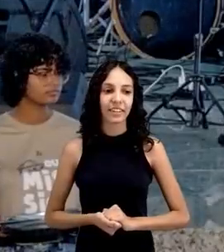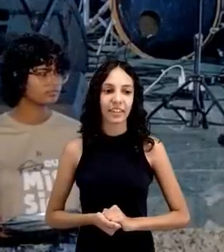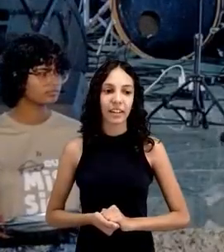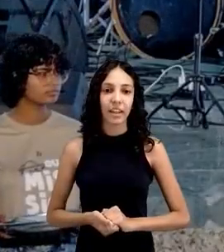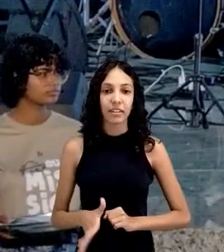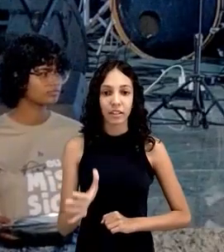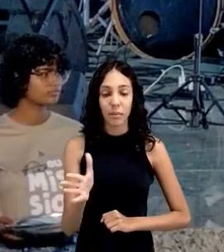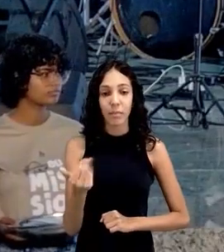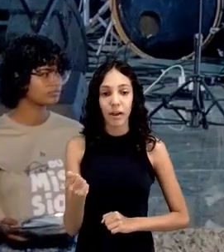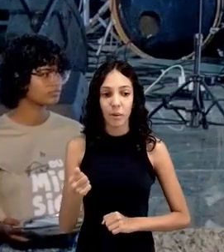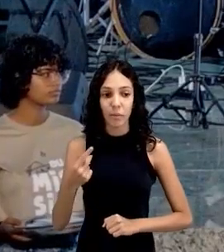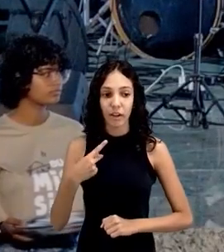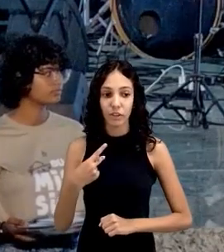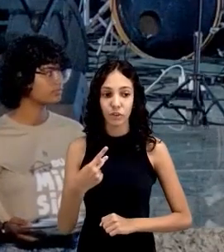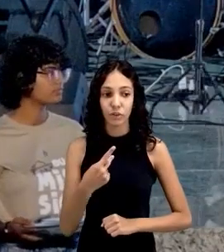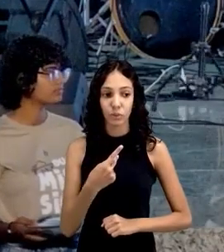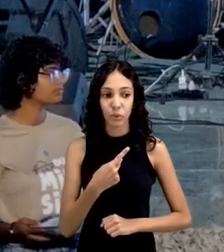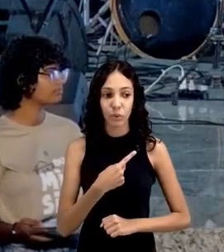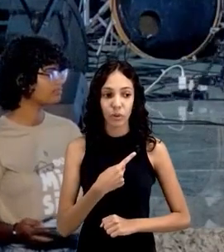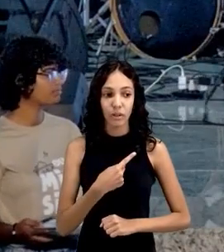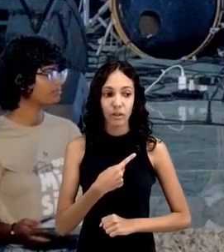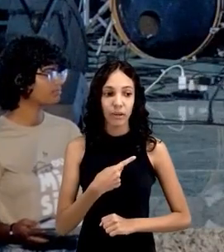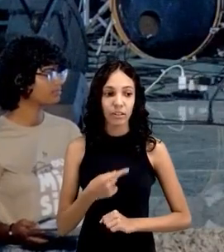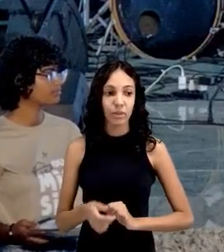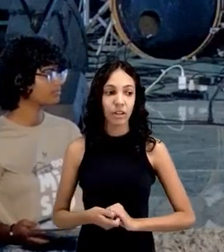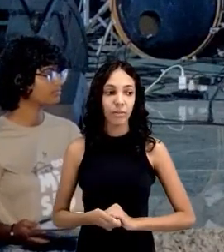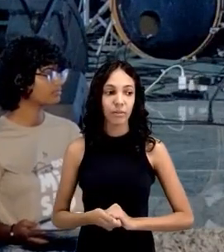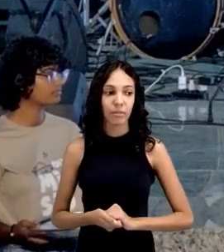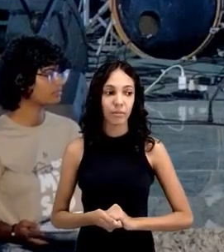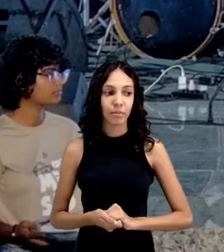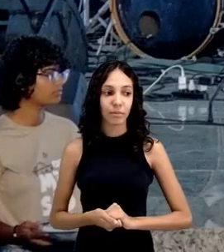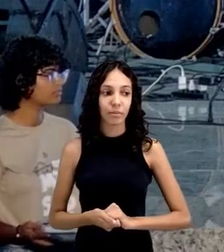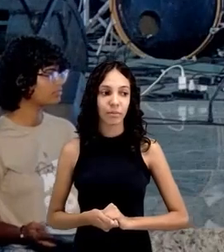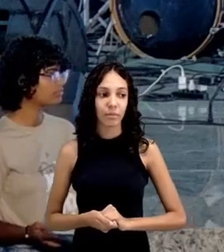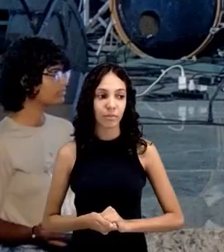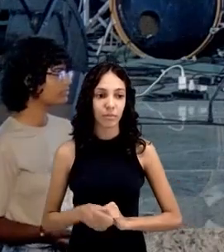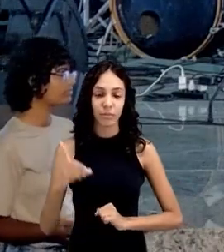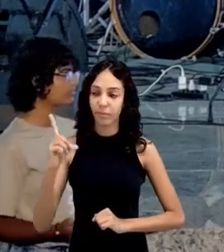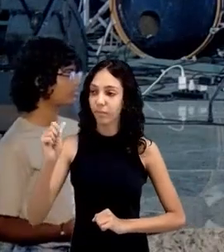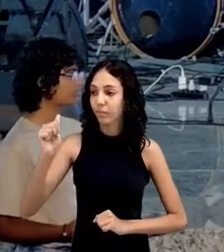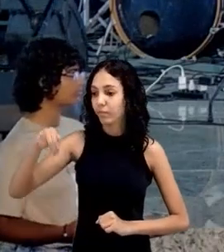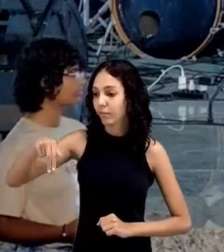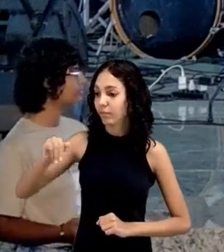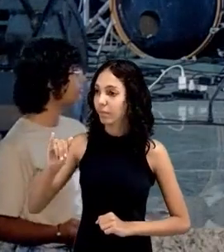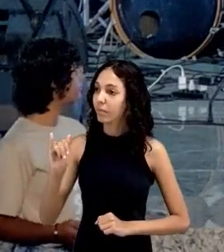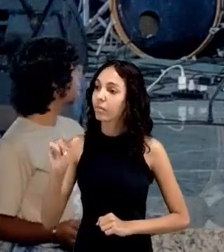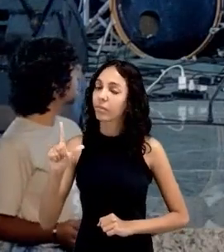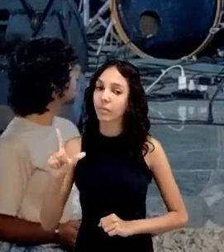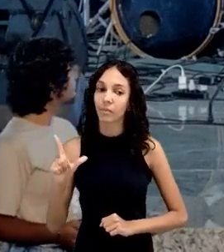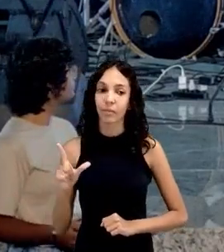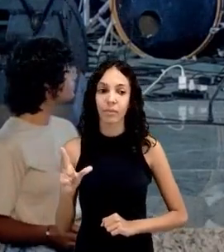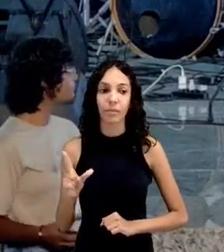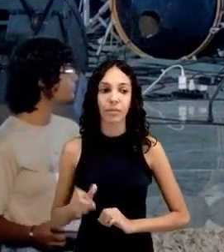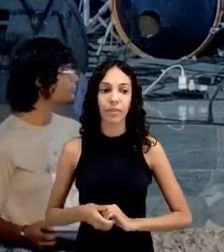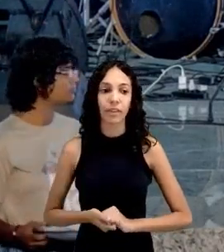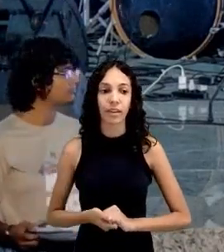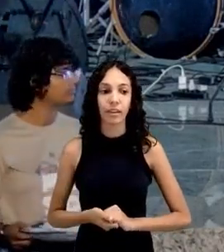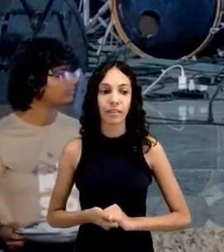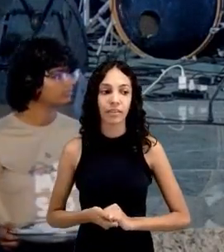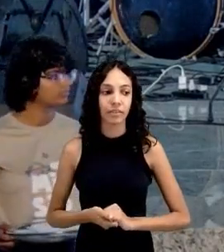Frente. Pastor Daniel Oliveira é o preletor do nosso Conjubaf, desde sexta-feira tem